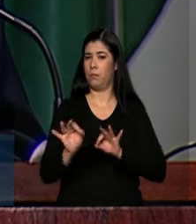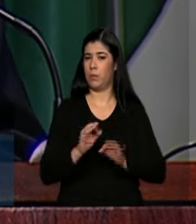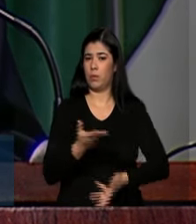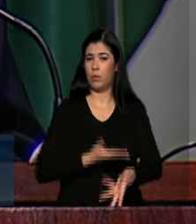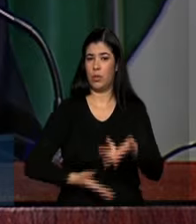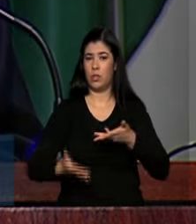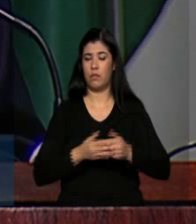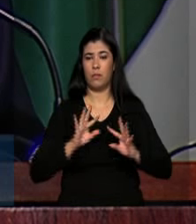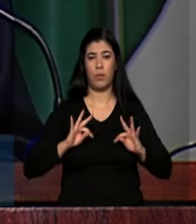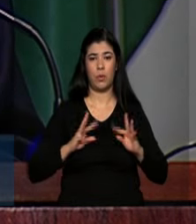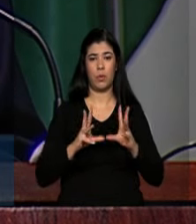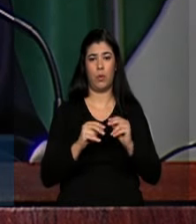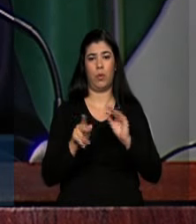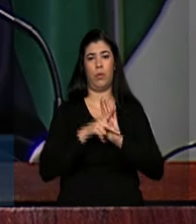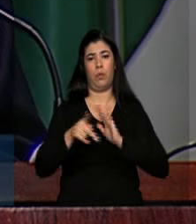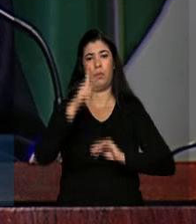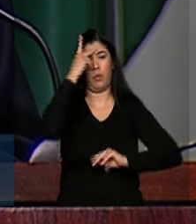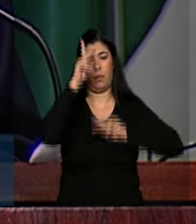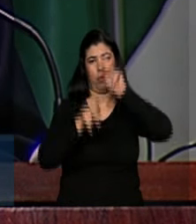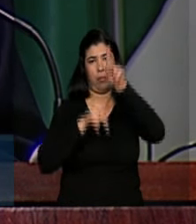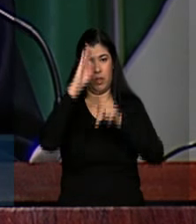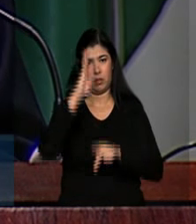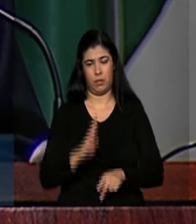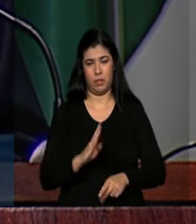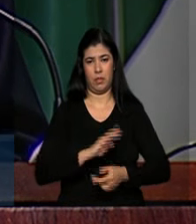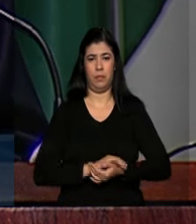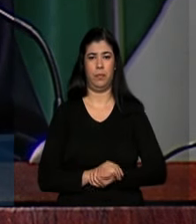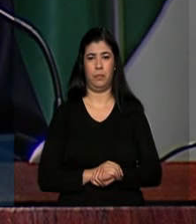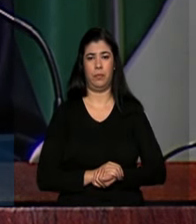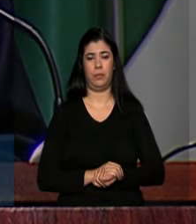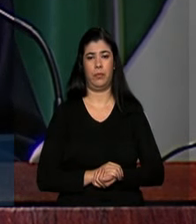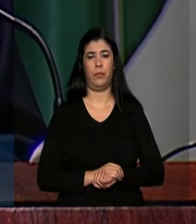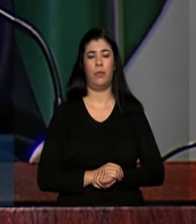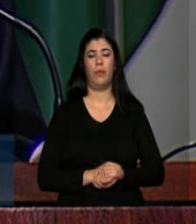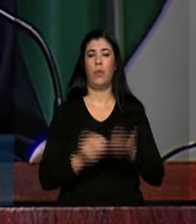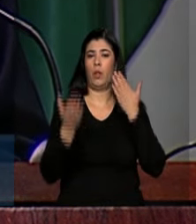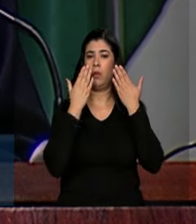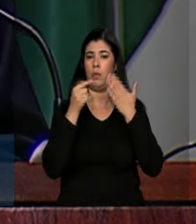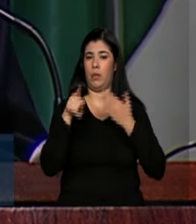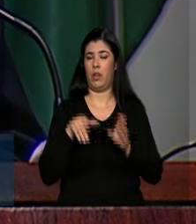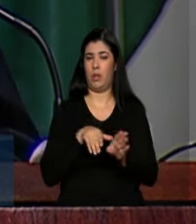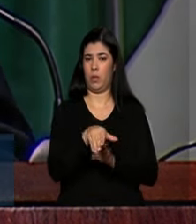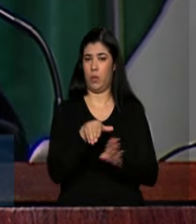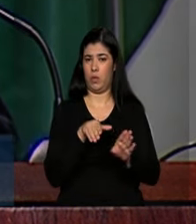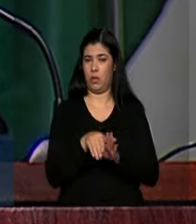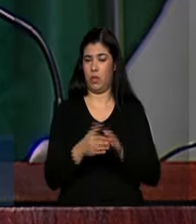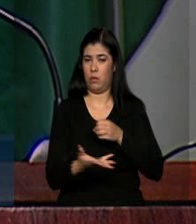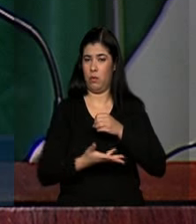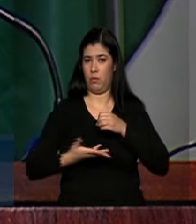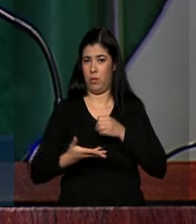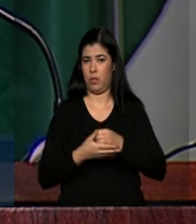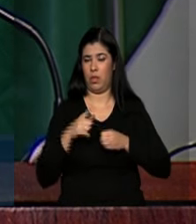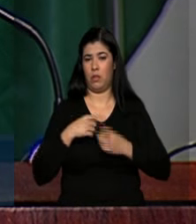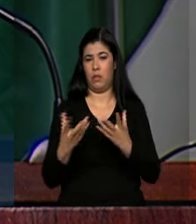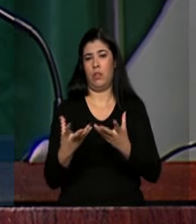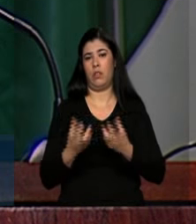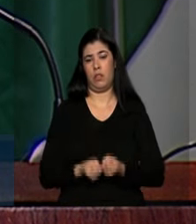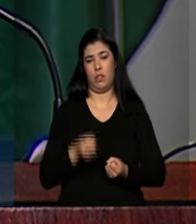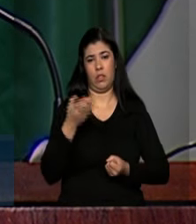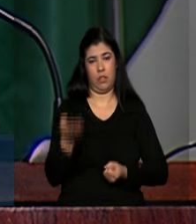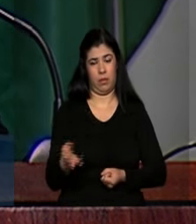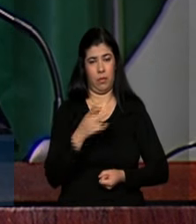integral do Brasil e do seu povo. Com base nessa orientação fundamental que recebo da